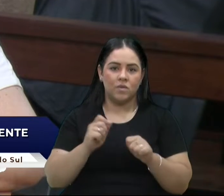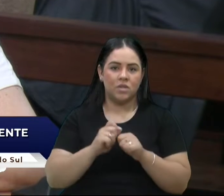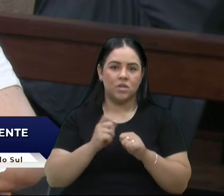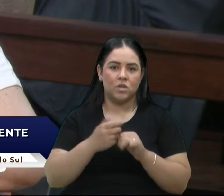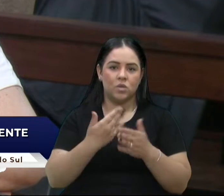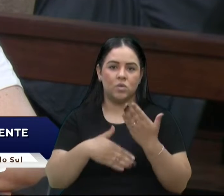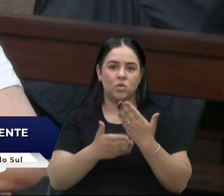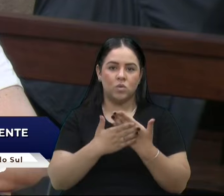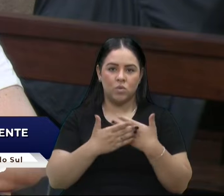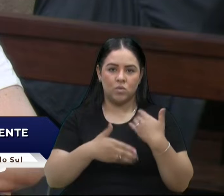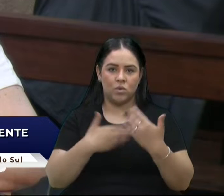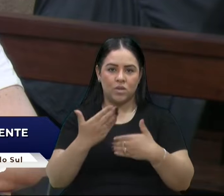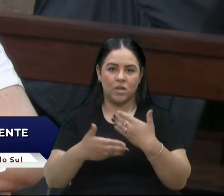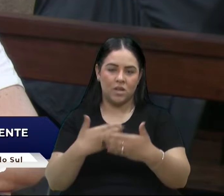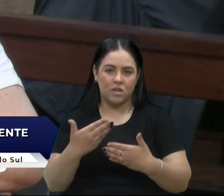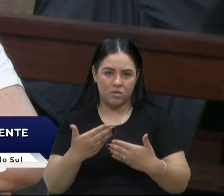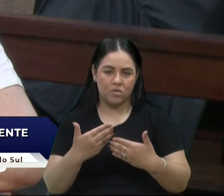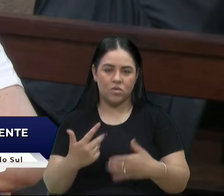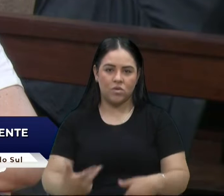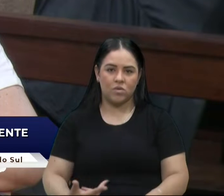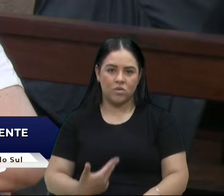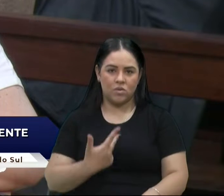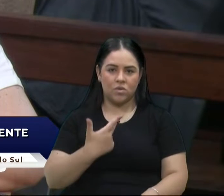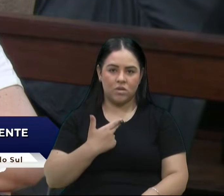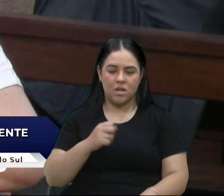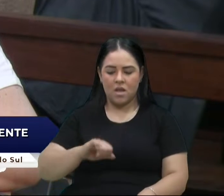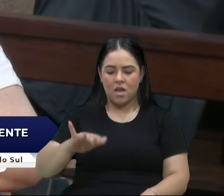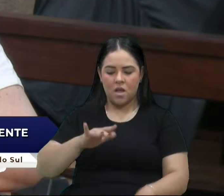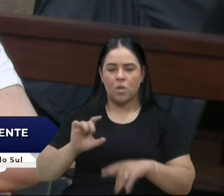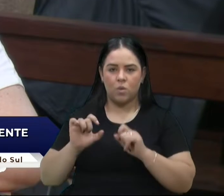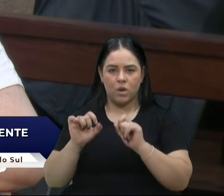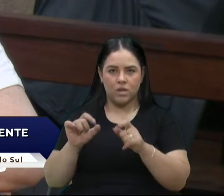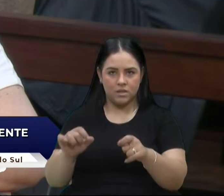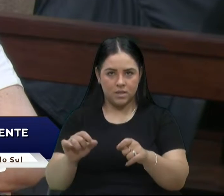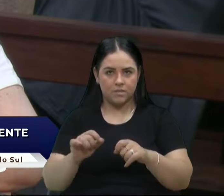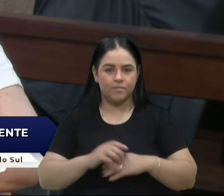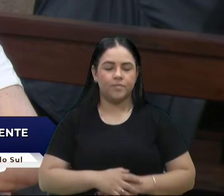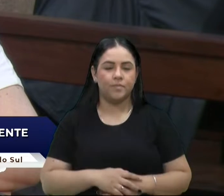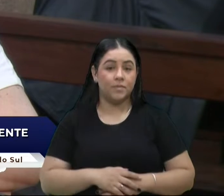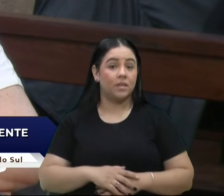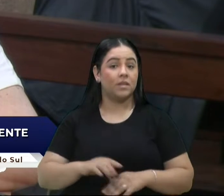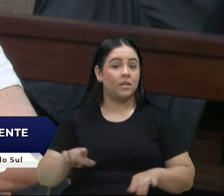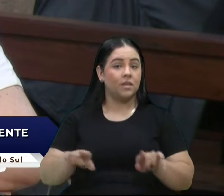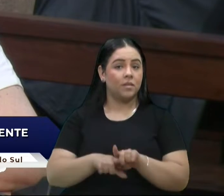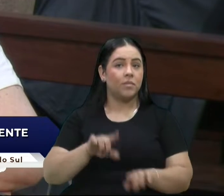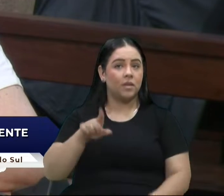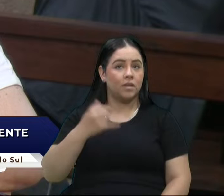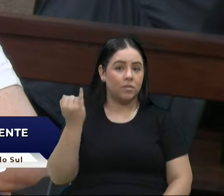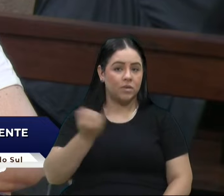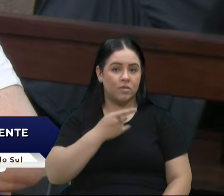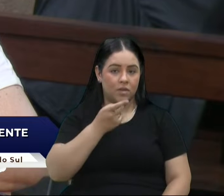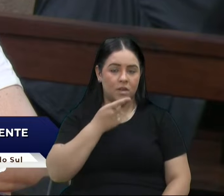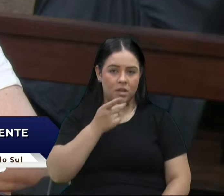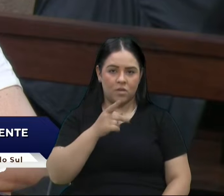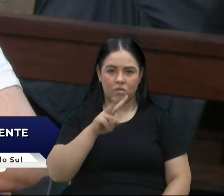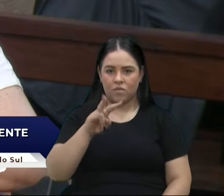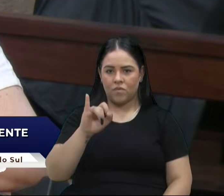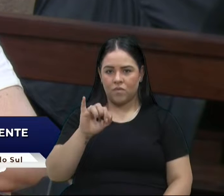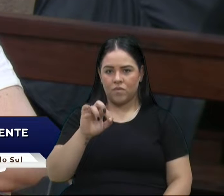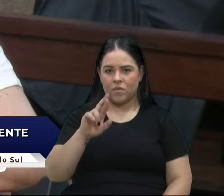os procedimentos diagnósticos e cirúrgicos da oncologia, né? Importante também trazer que o Virvi, a nível